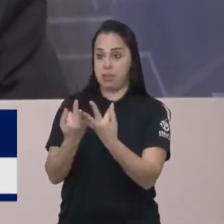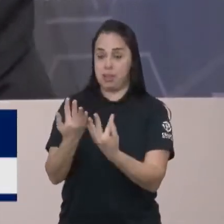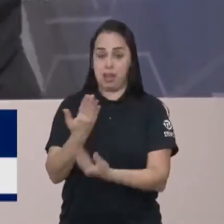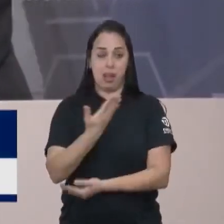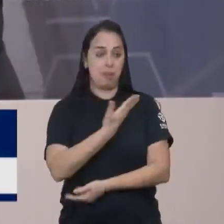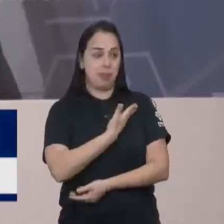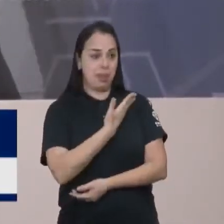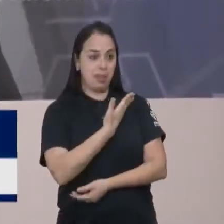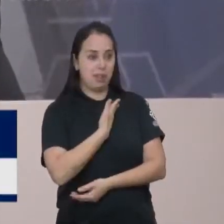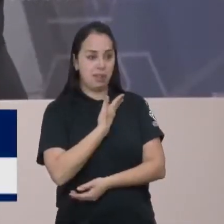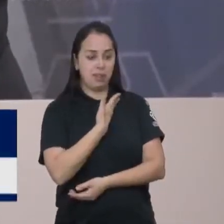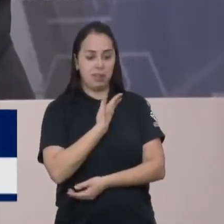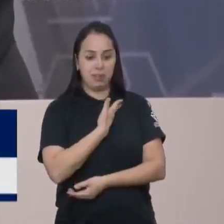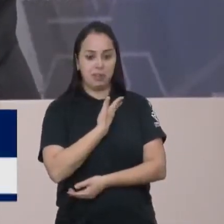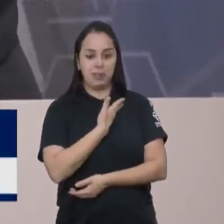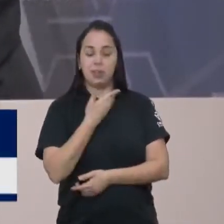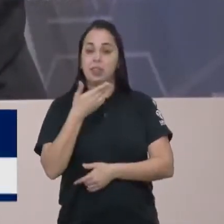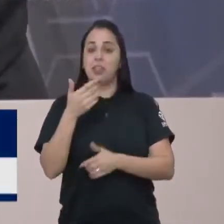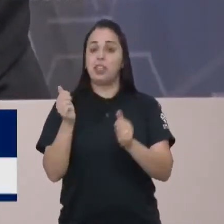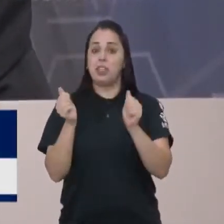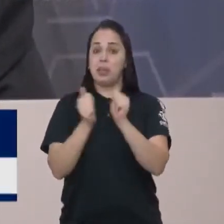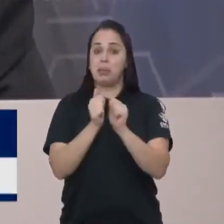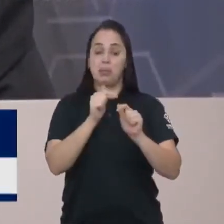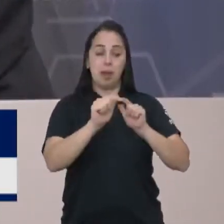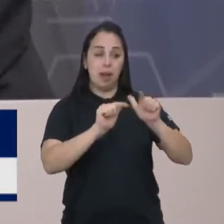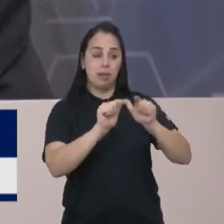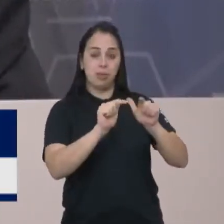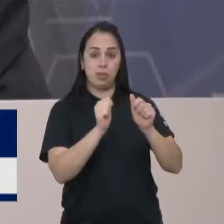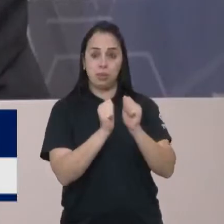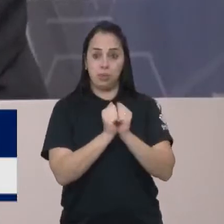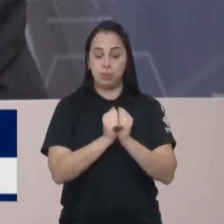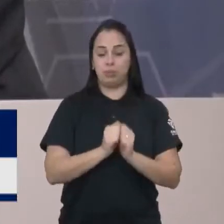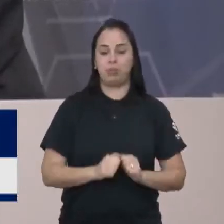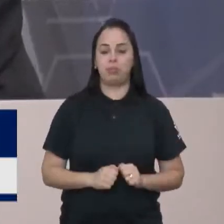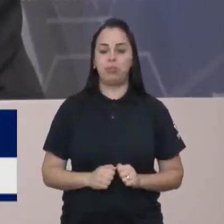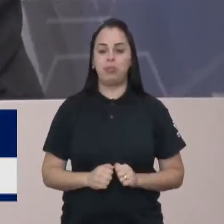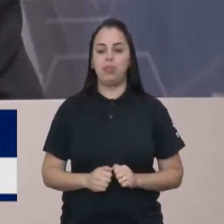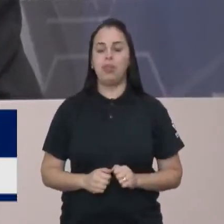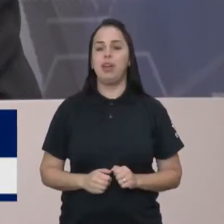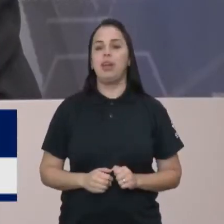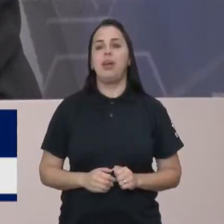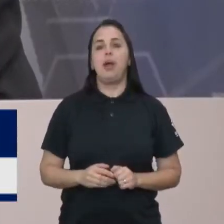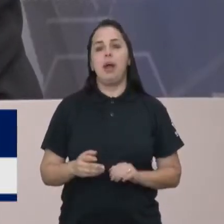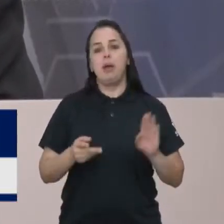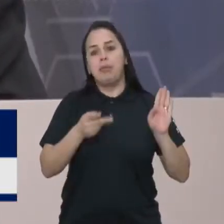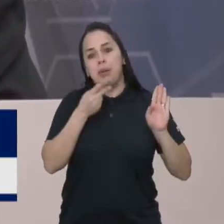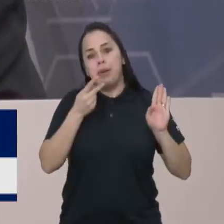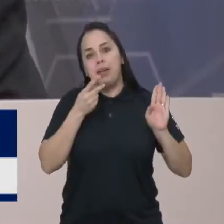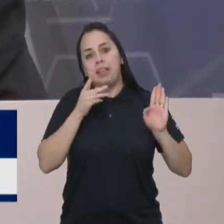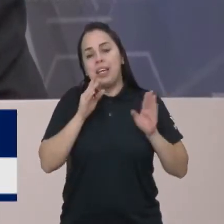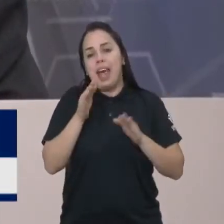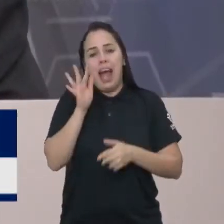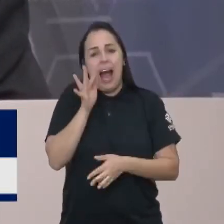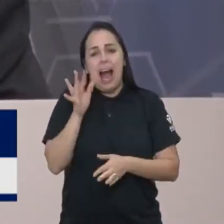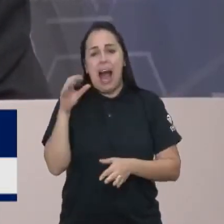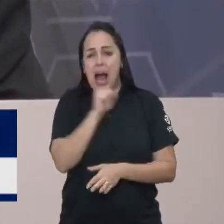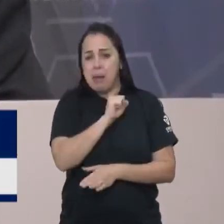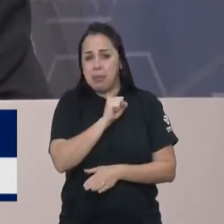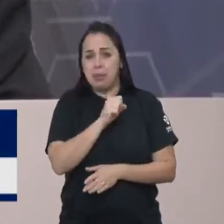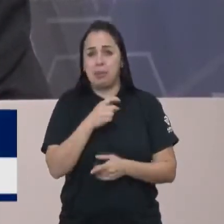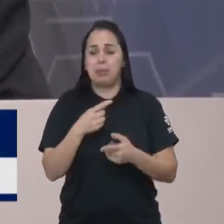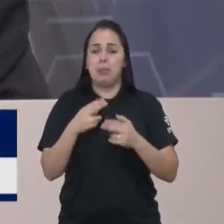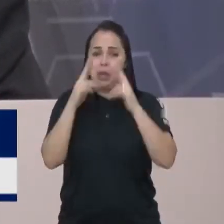amigos e colegas de trabalho, prometo que serei breve em respeito à sua paciência.